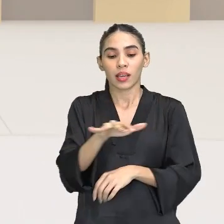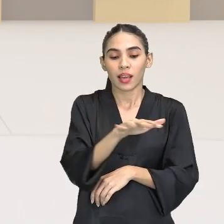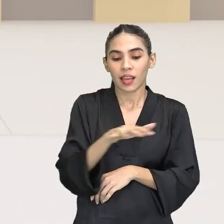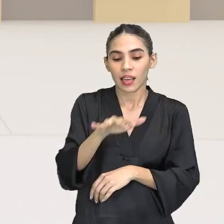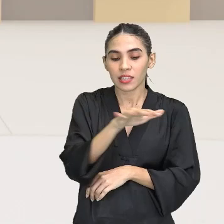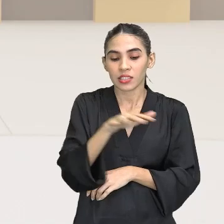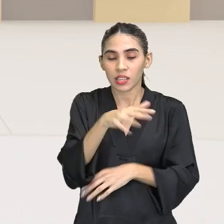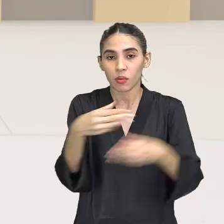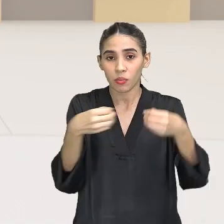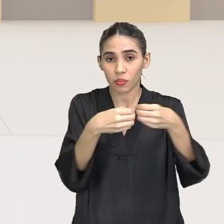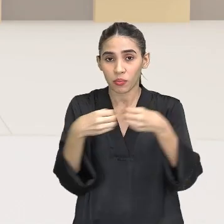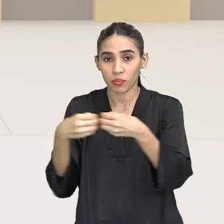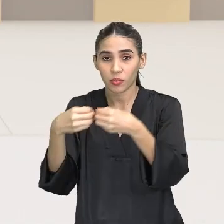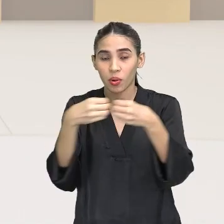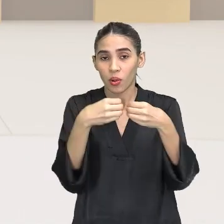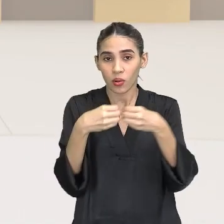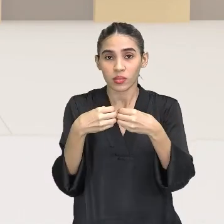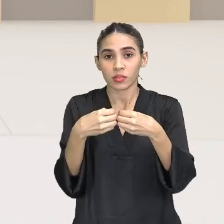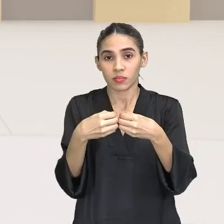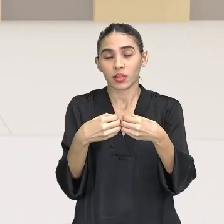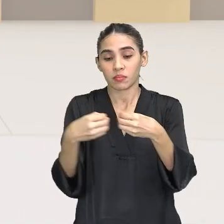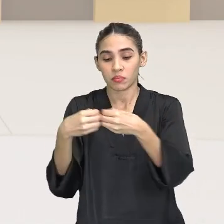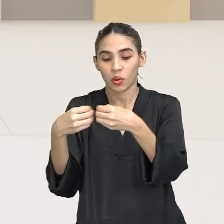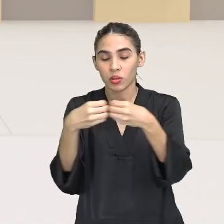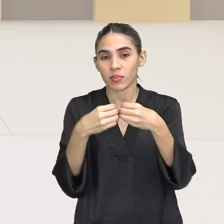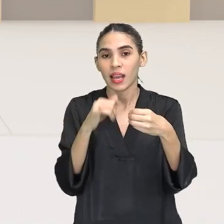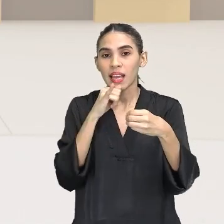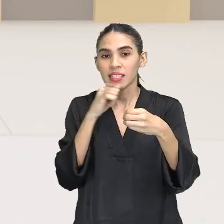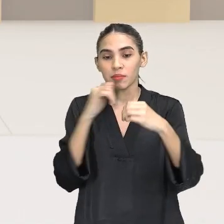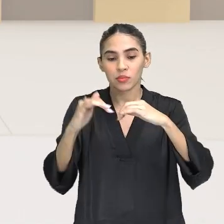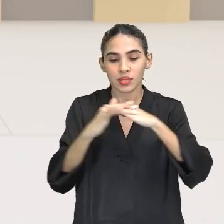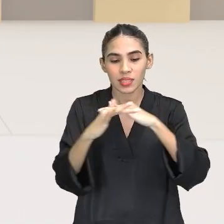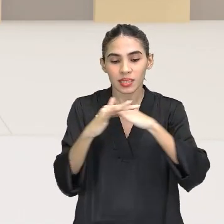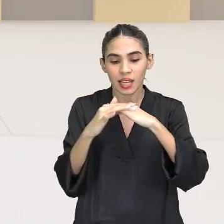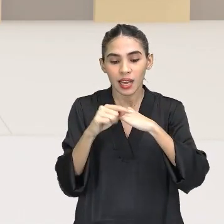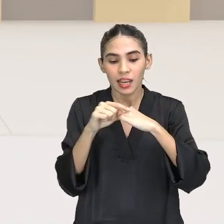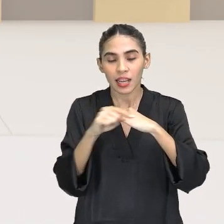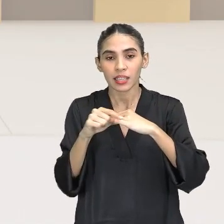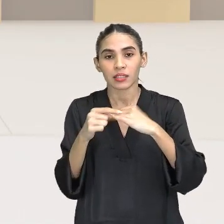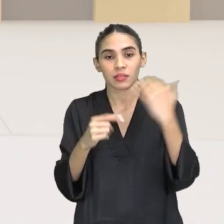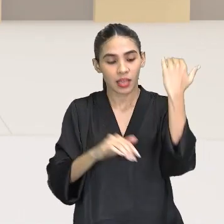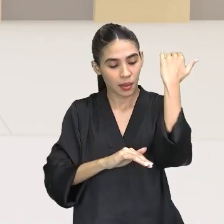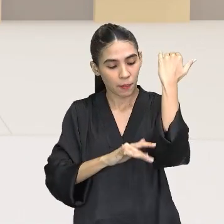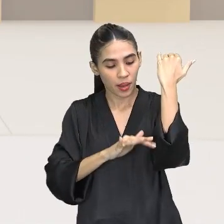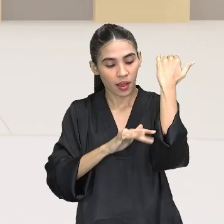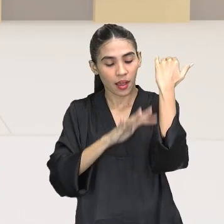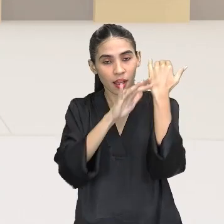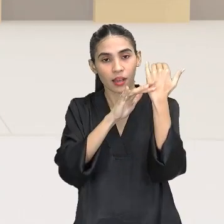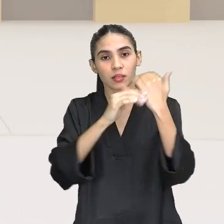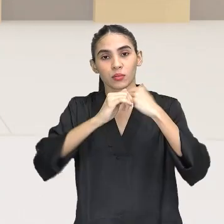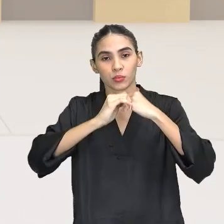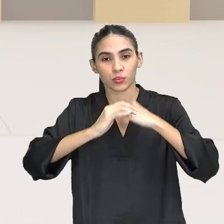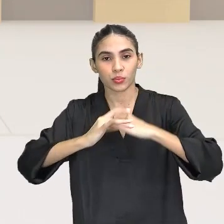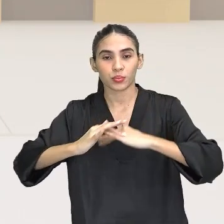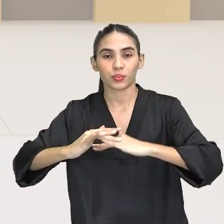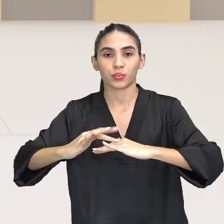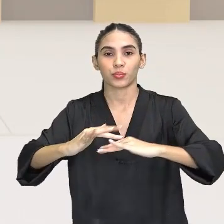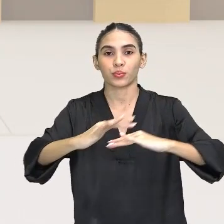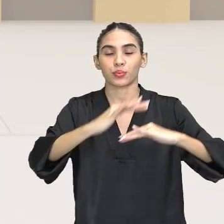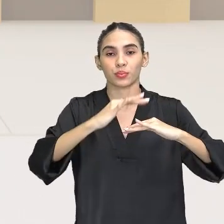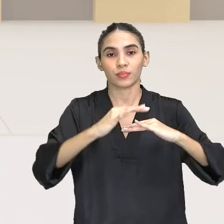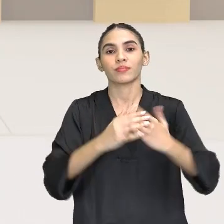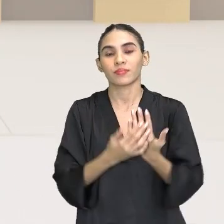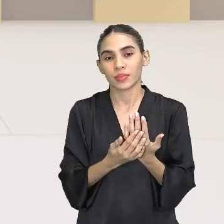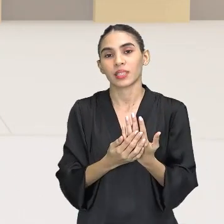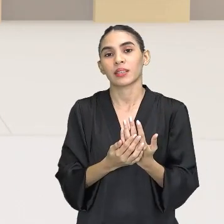ali próximas, né, aquelas regiões litorâneas, essas águas dos oceanos elas possam ali invadir essa região, né,